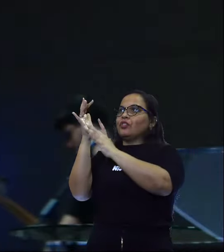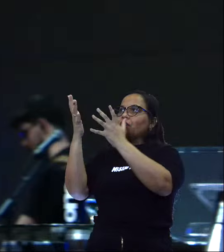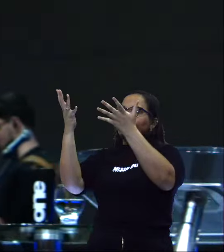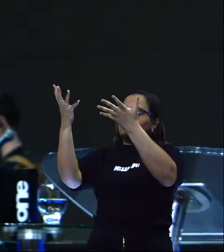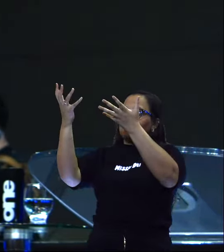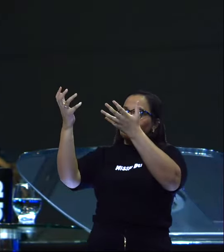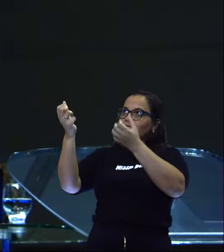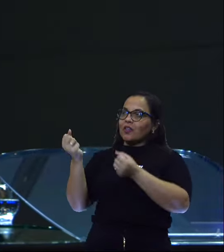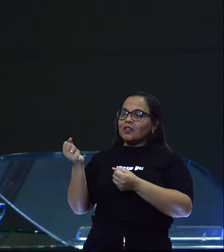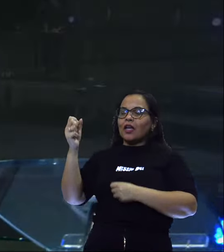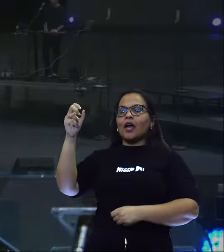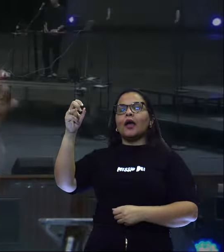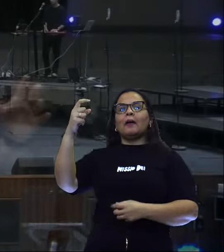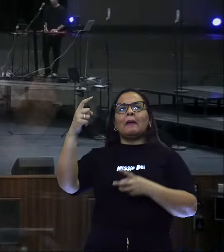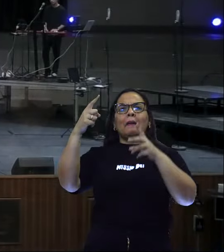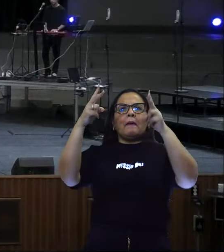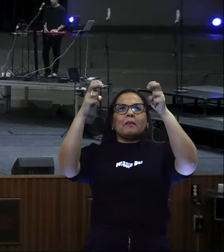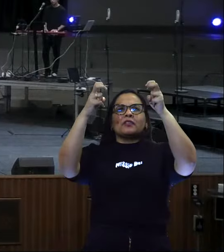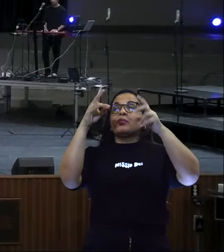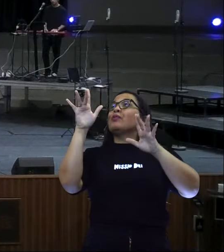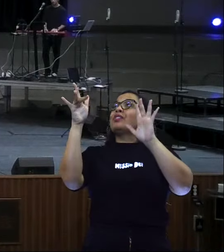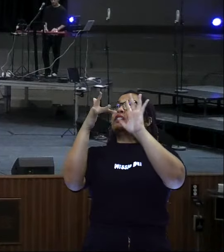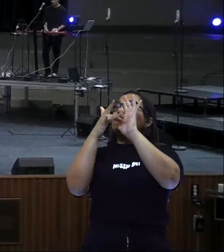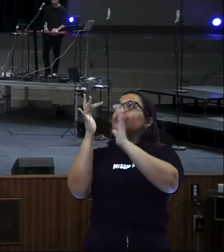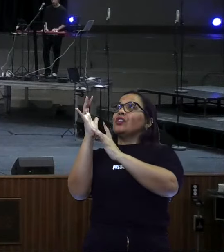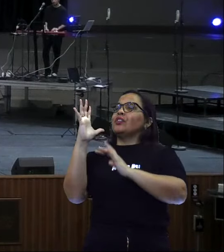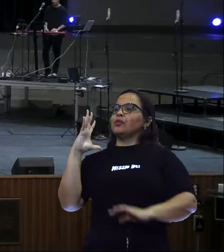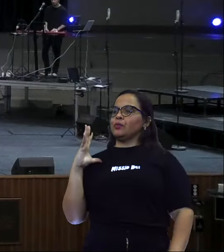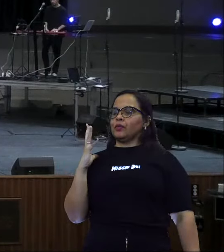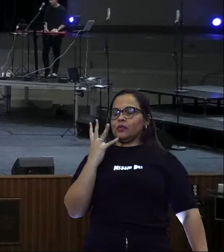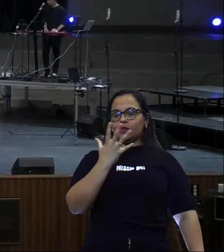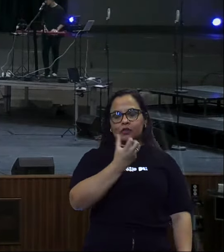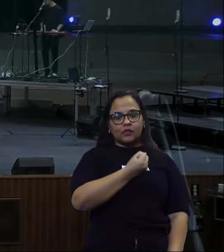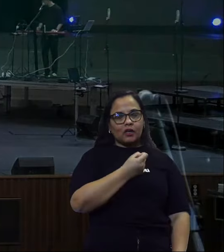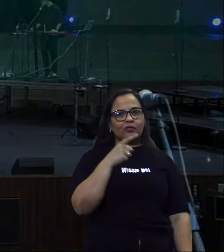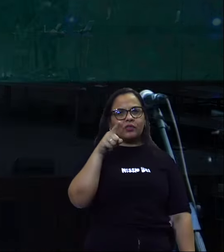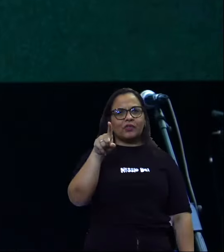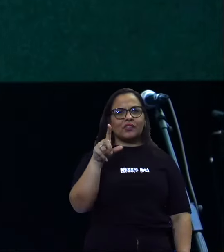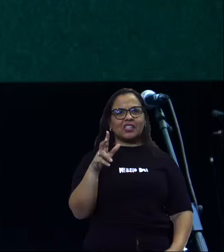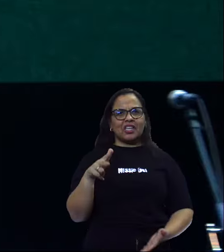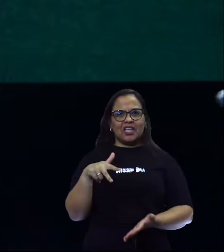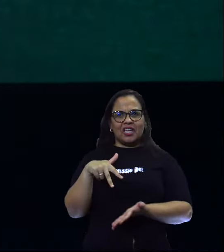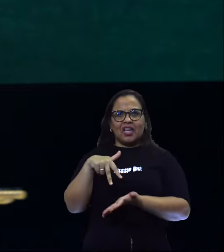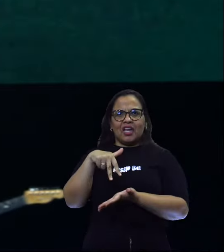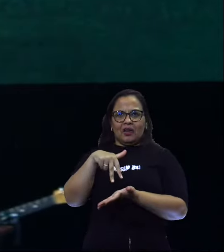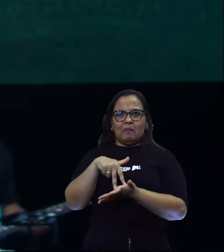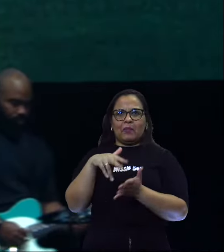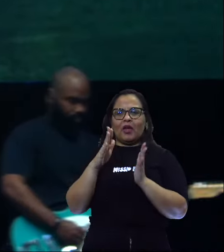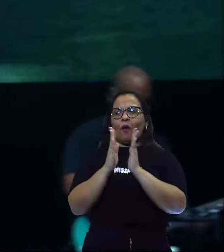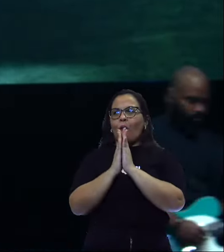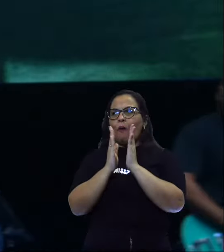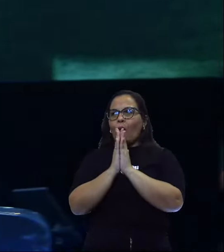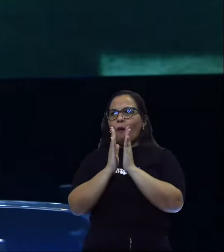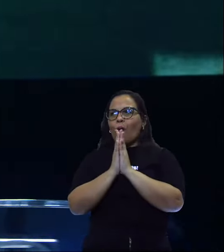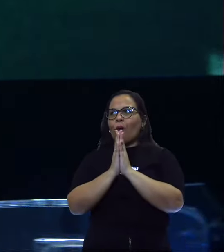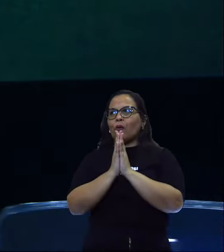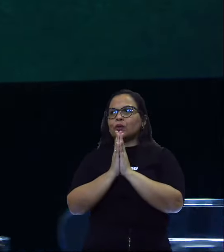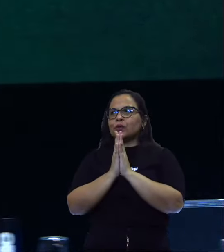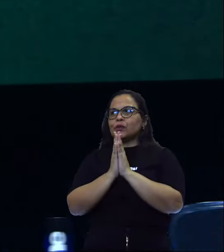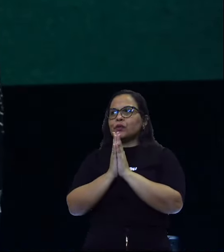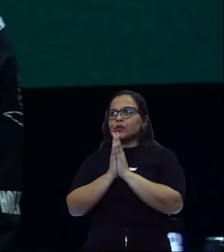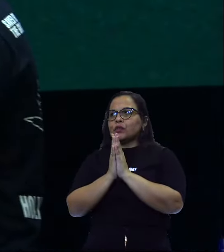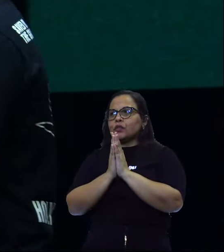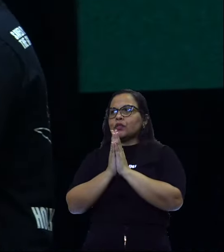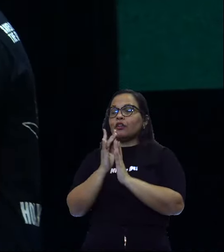sua vida, eu quero pedir para você fazer uma oração no seu lugar, em voz alta, onde você está mesmo, repetindo essa oração junto comigo, dizendo assim: